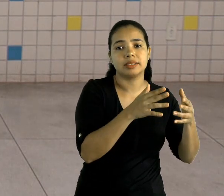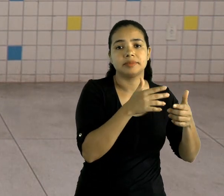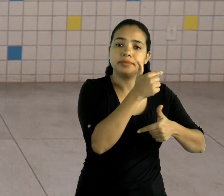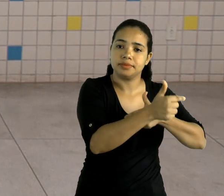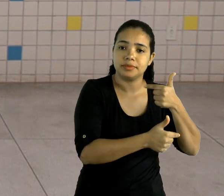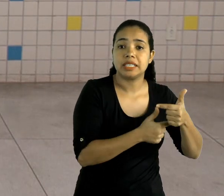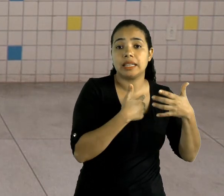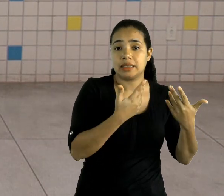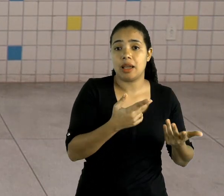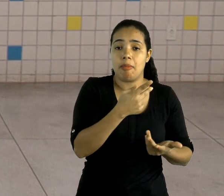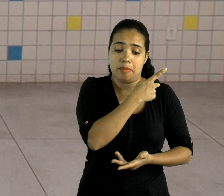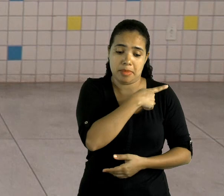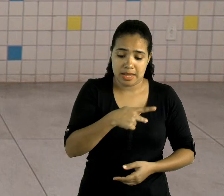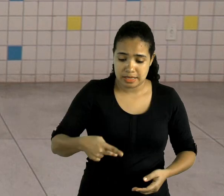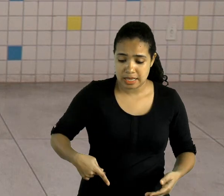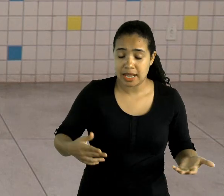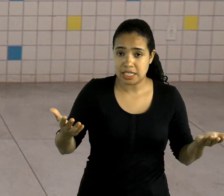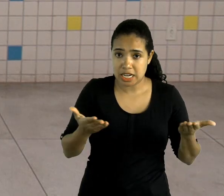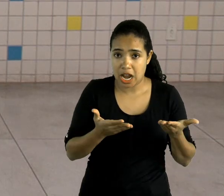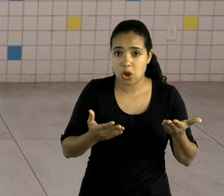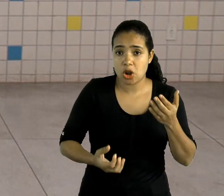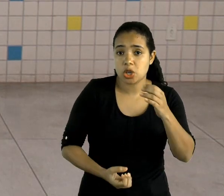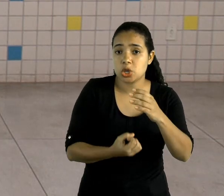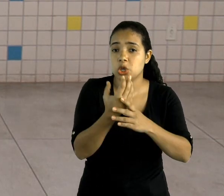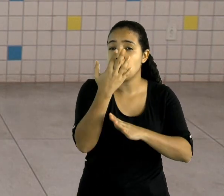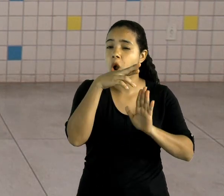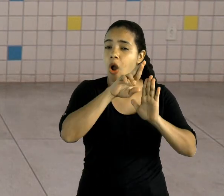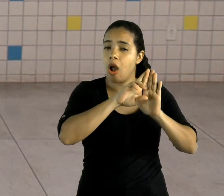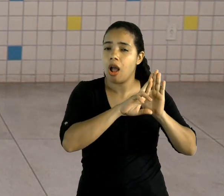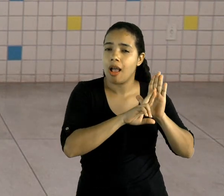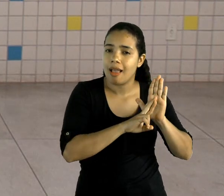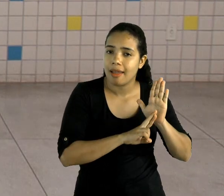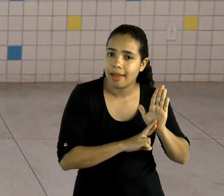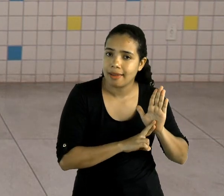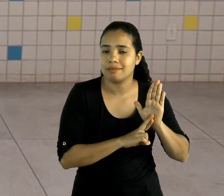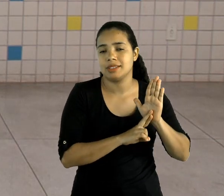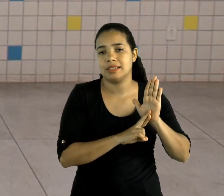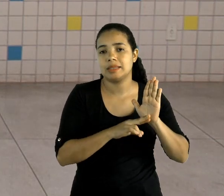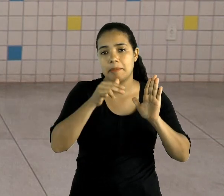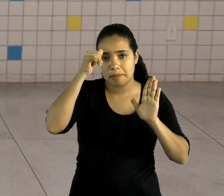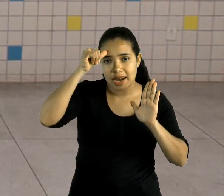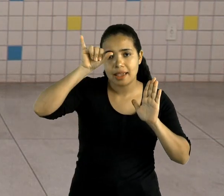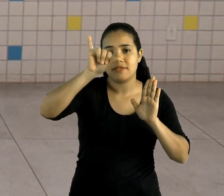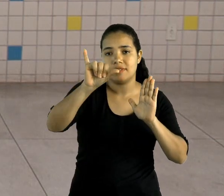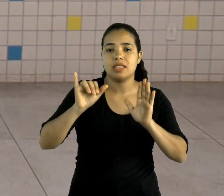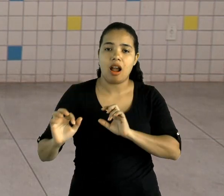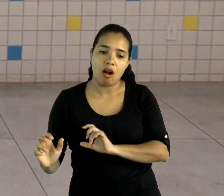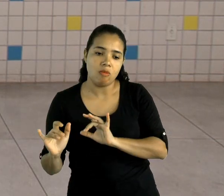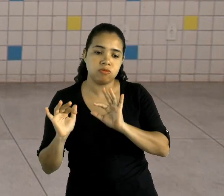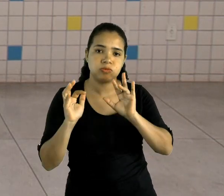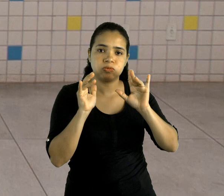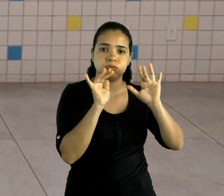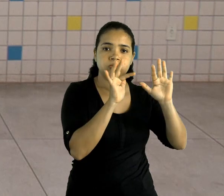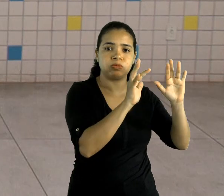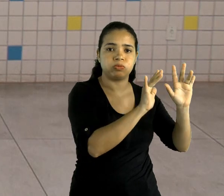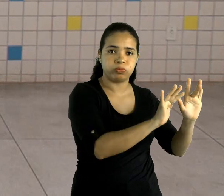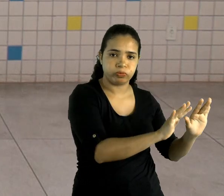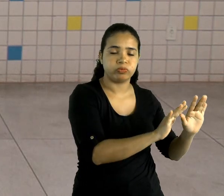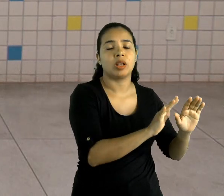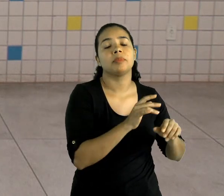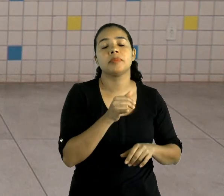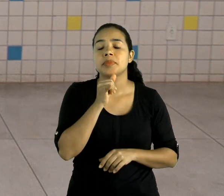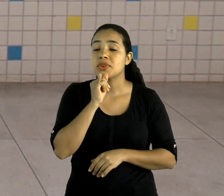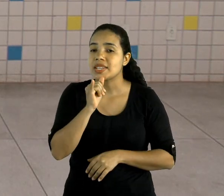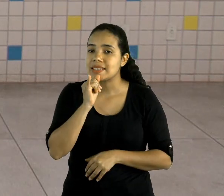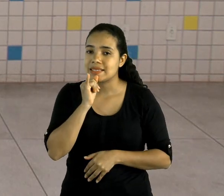presidente atual, quando ele assumiu, ele criou algumas regras para evitar que essa imigração ela fosse tão massiva. Por